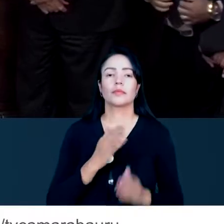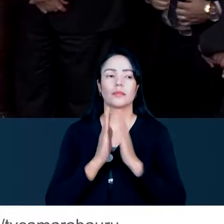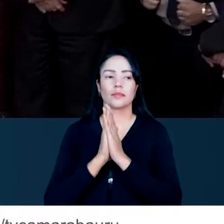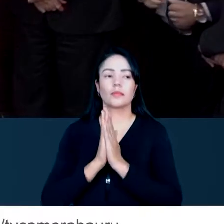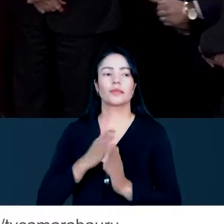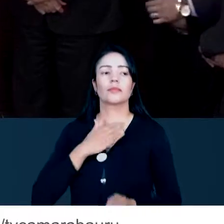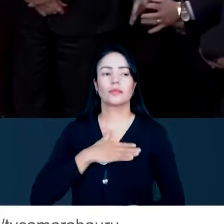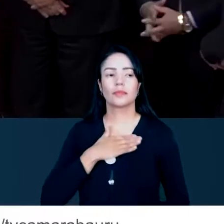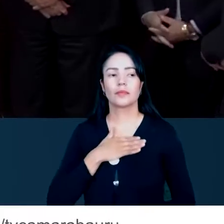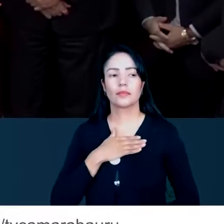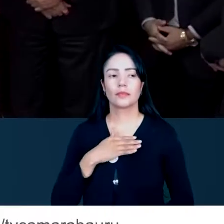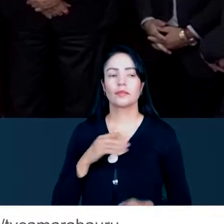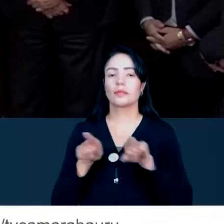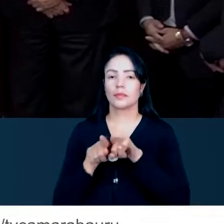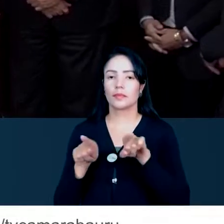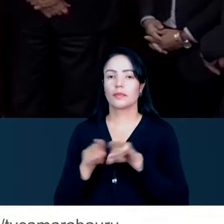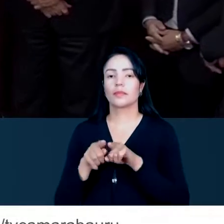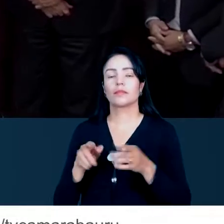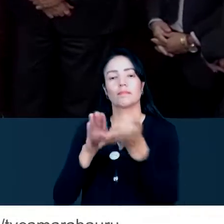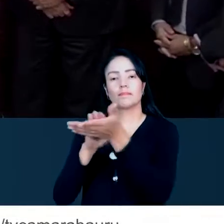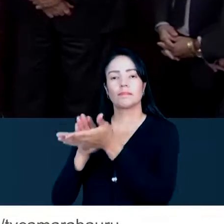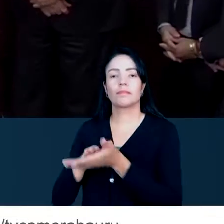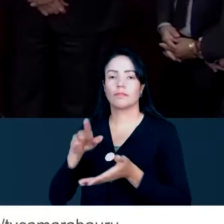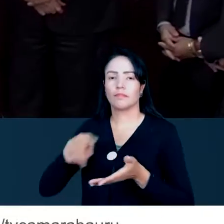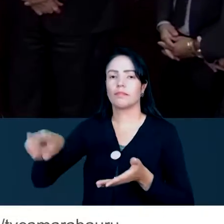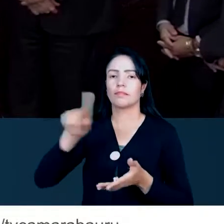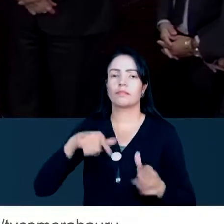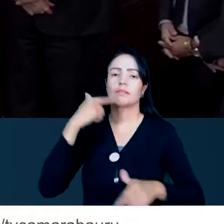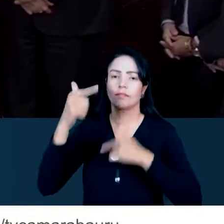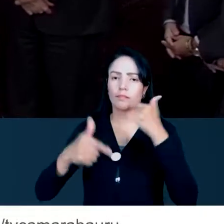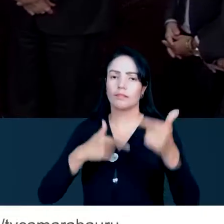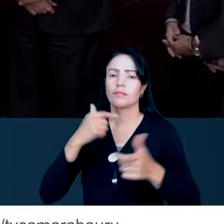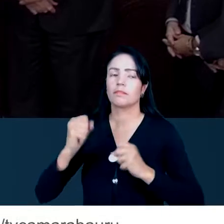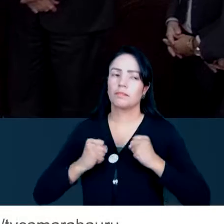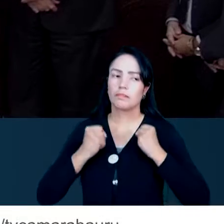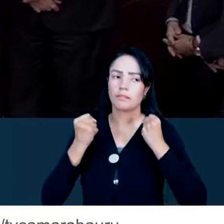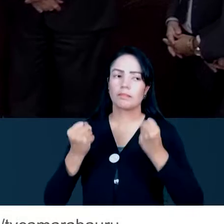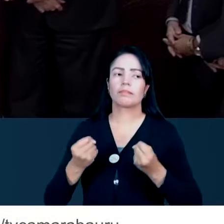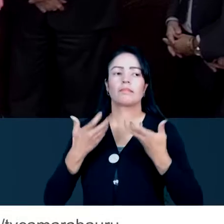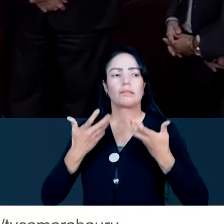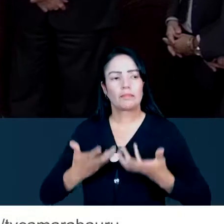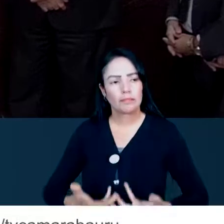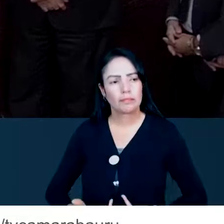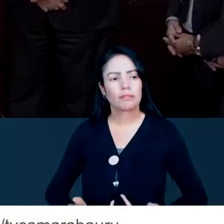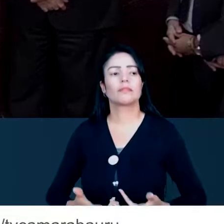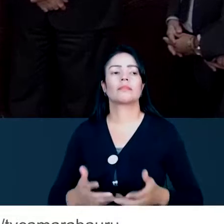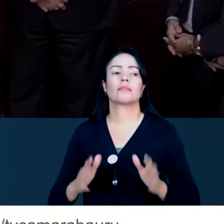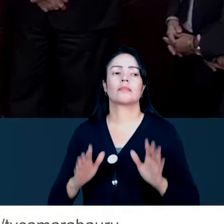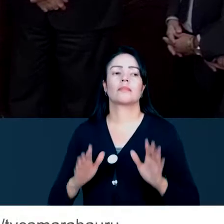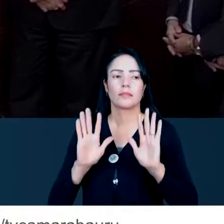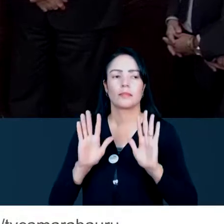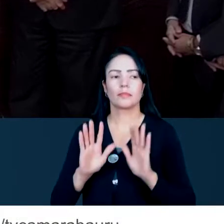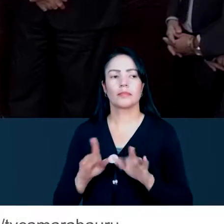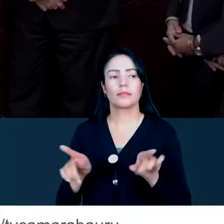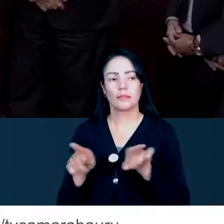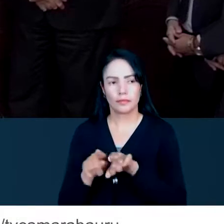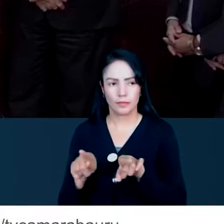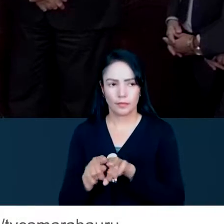vocês. Eu sei que o trabalho de vocês é exaustivo, mas o Guilherme também, como